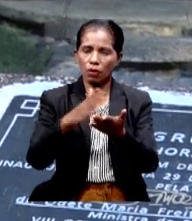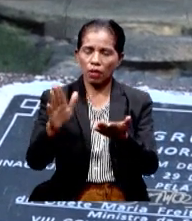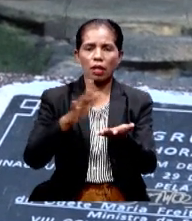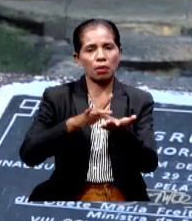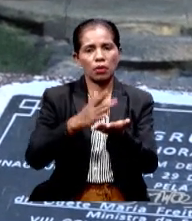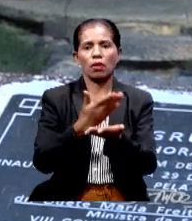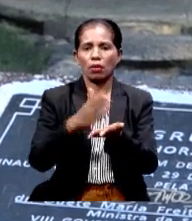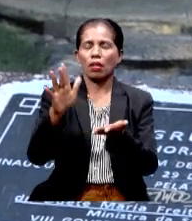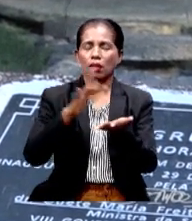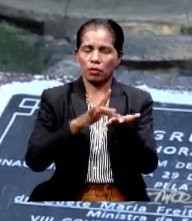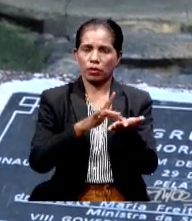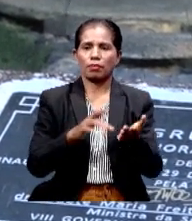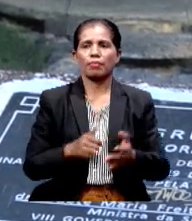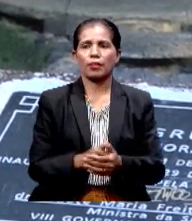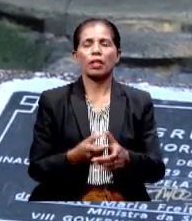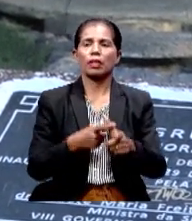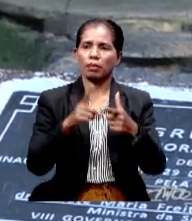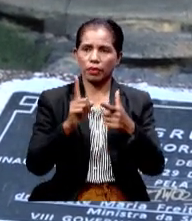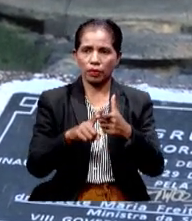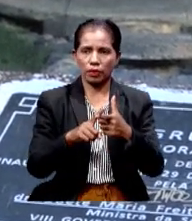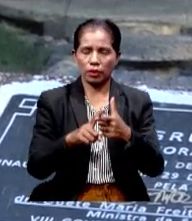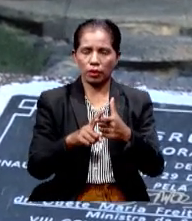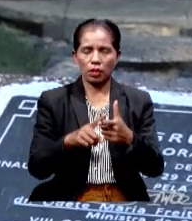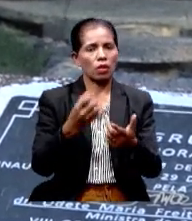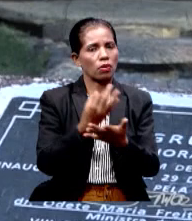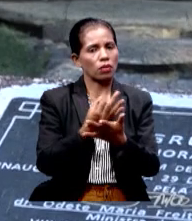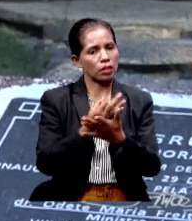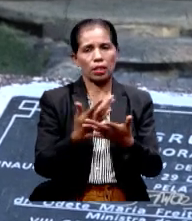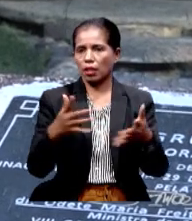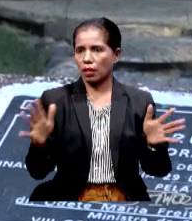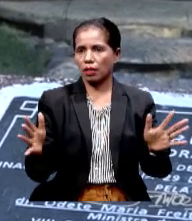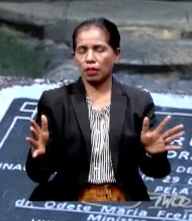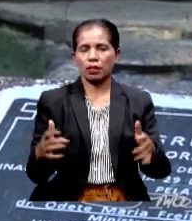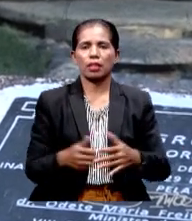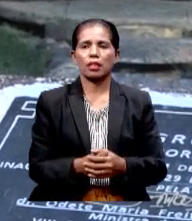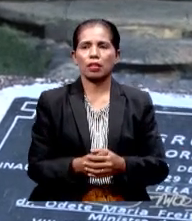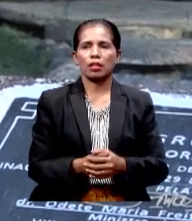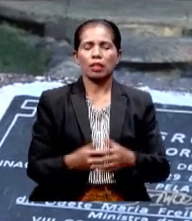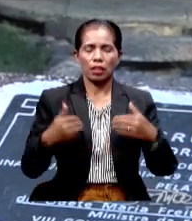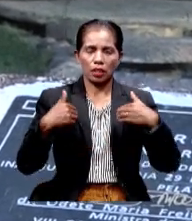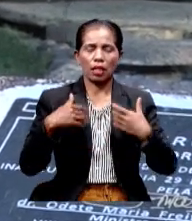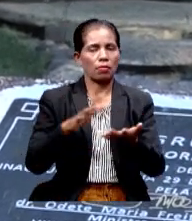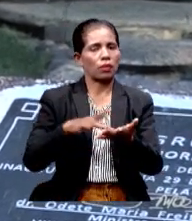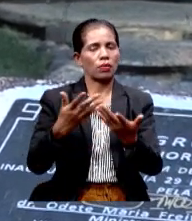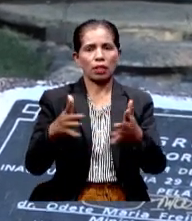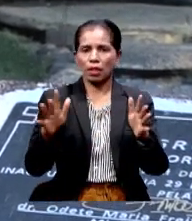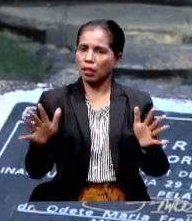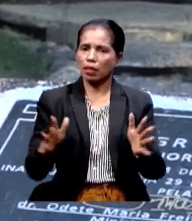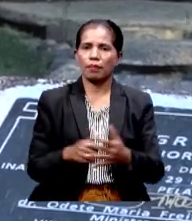Moruk. Depois, quando o san laiha, moço stock out, mosu